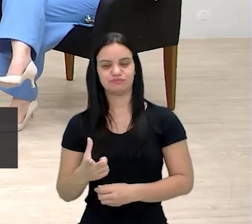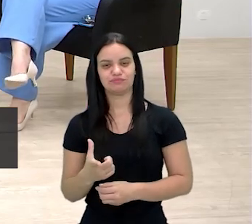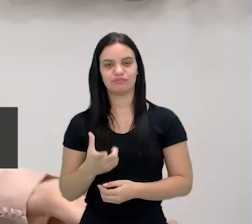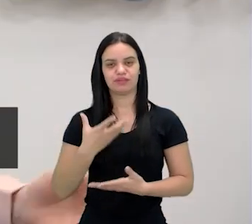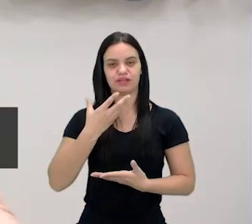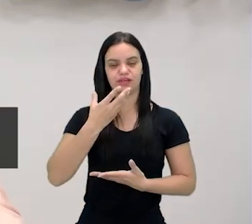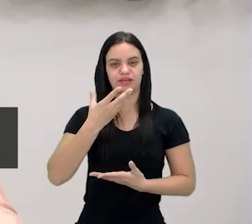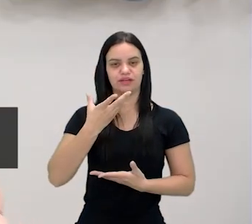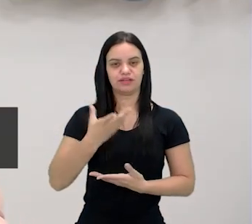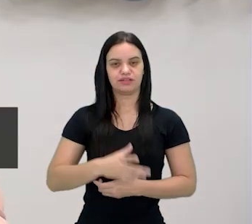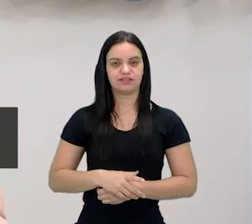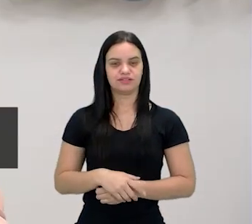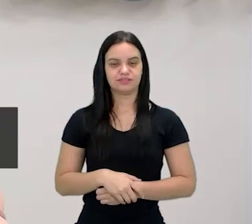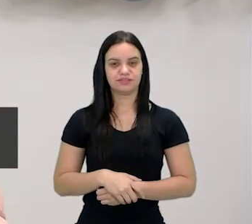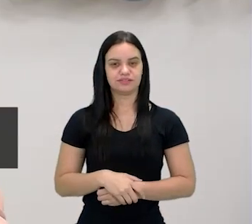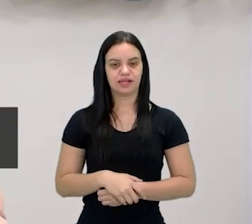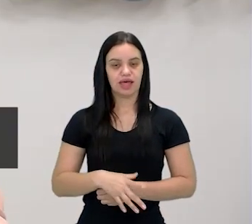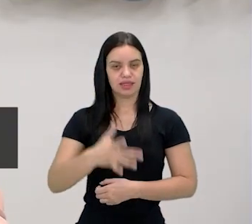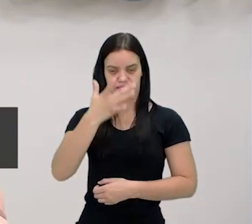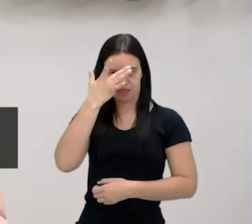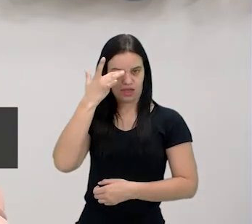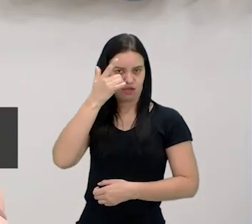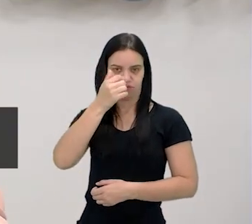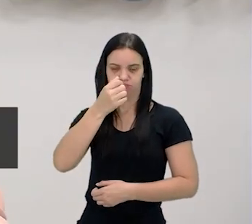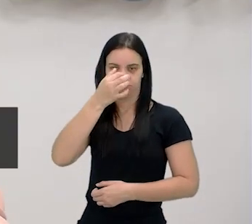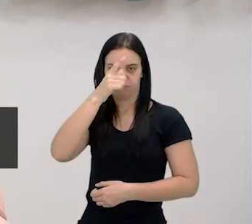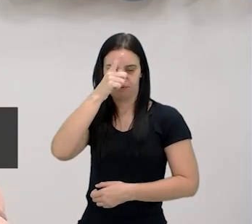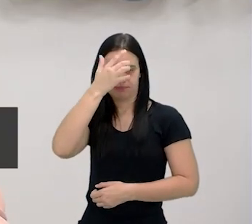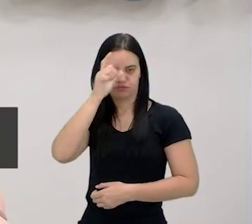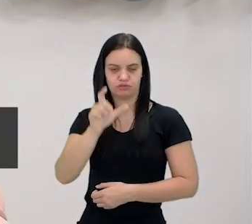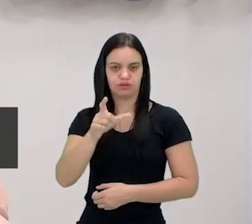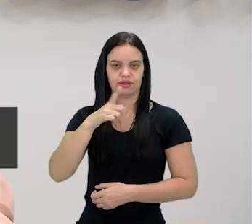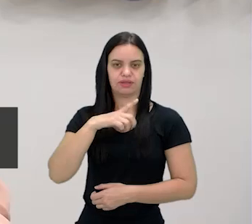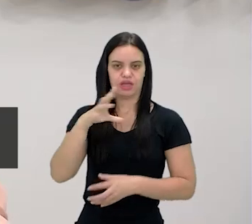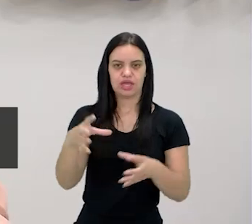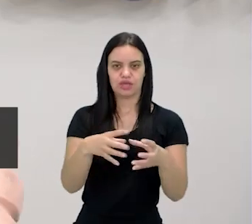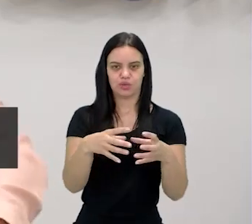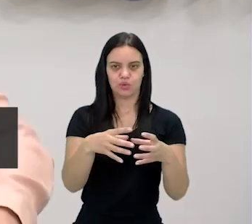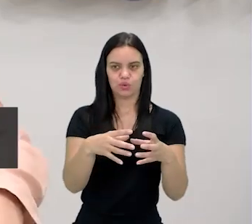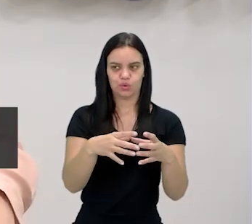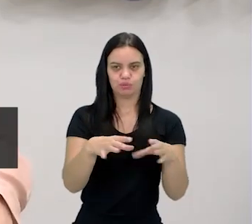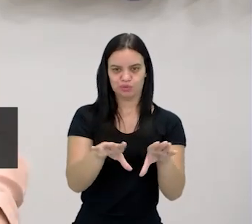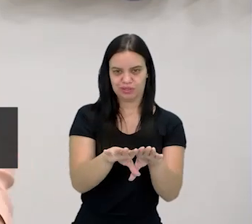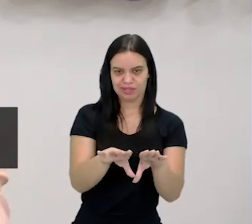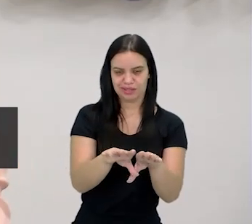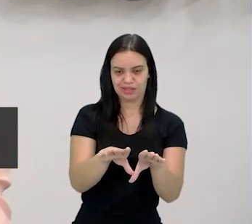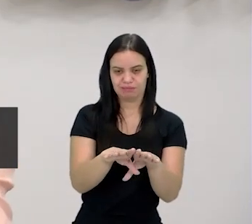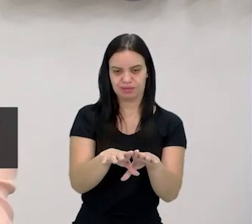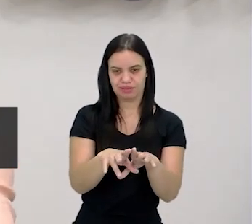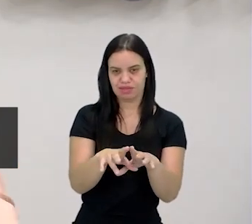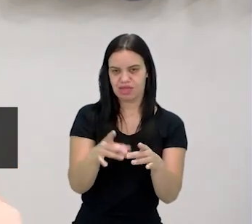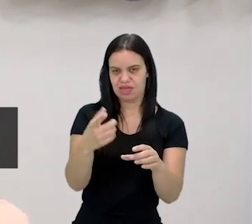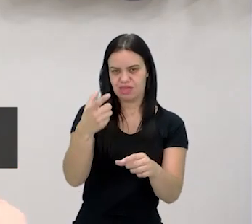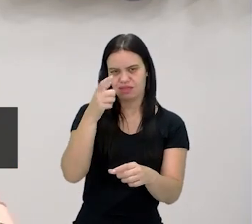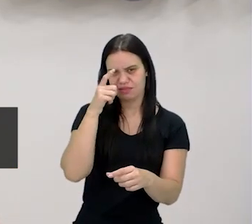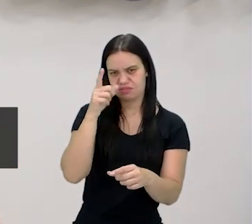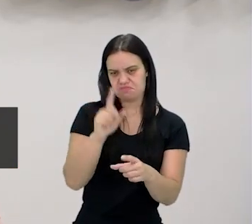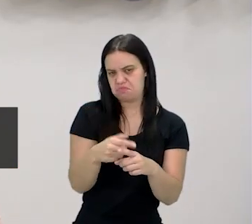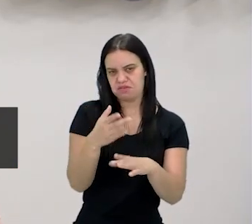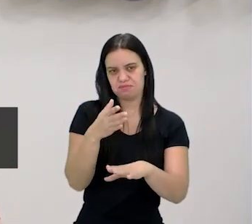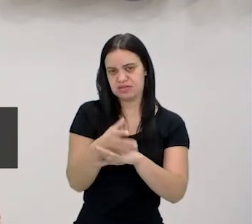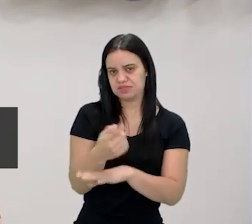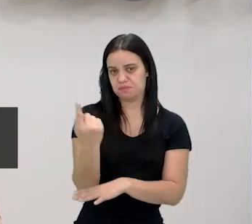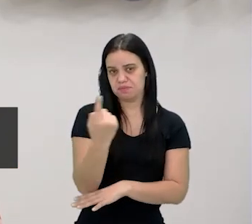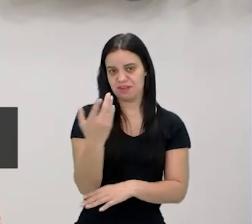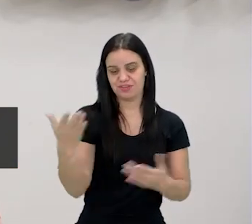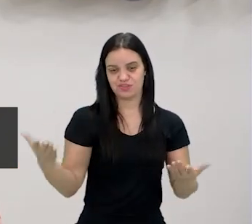bon vivant. Tem uma pessoa que é nova aqui no clube, nova sim, ela deve nos assistir há tempos, mas ela está participando pela primeira